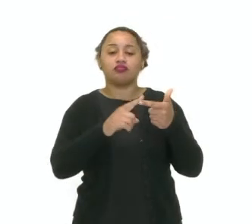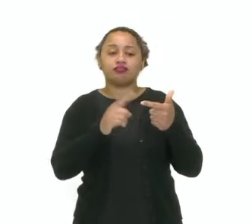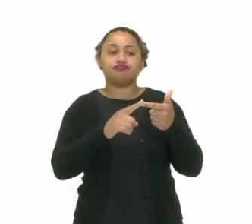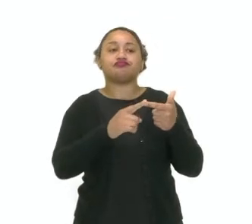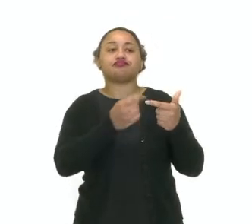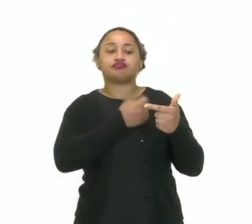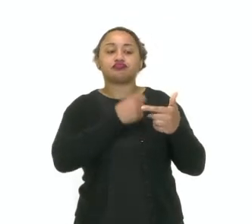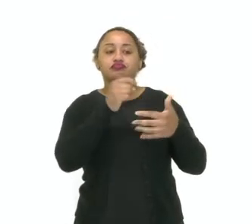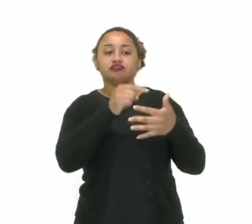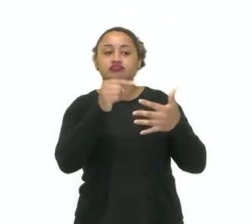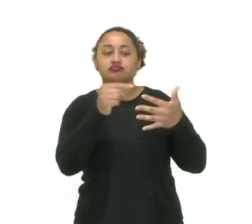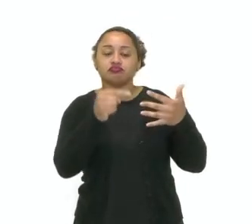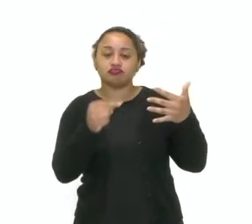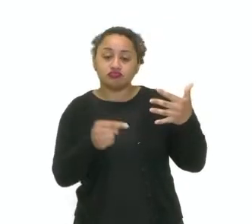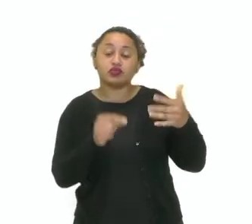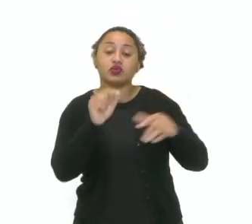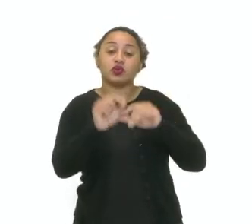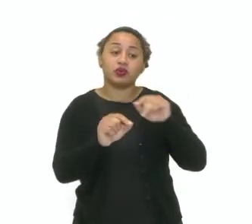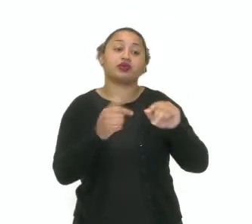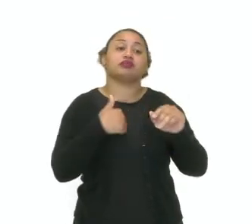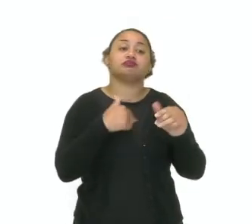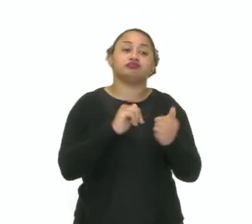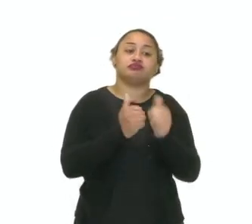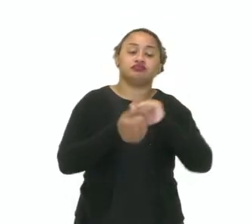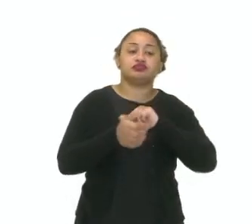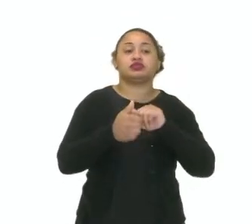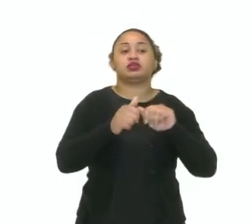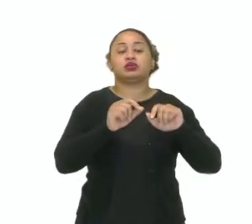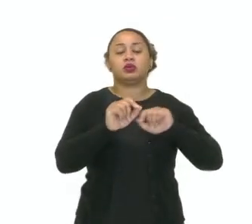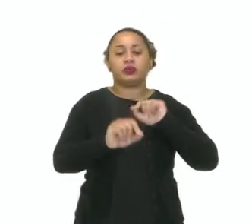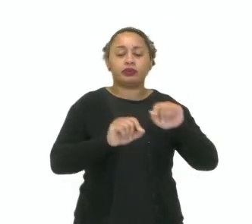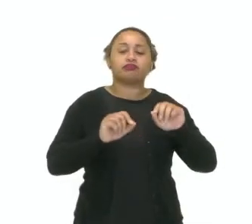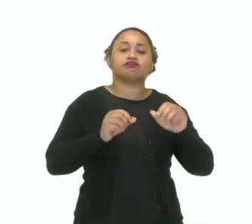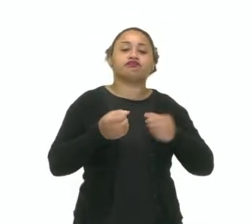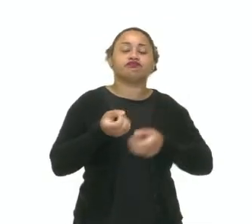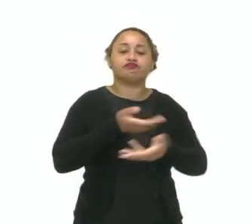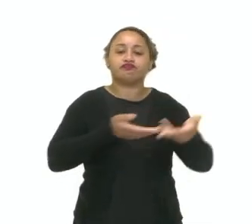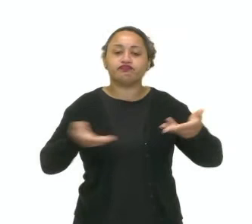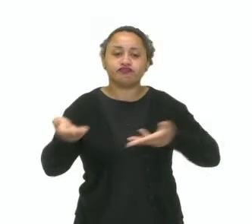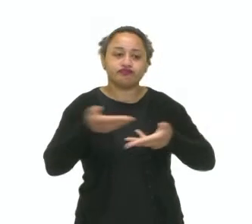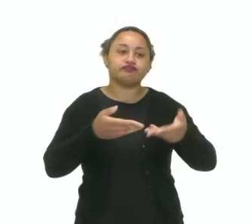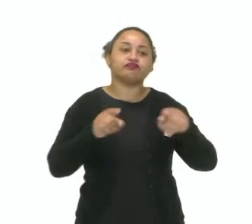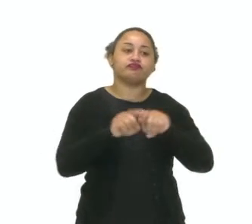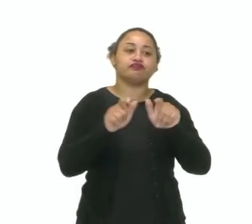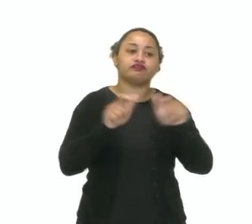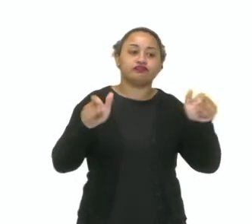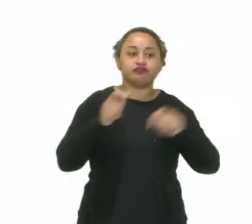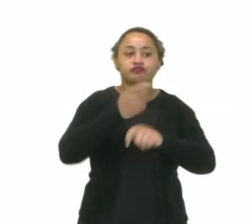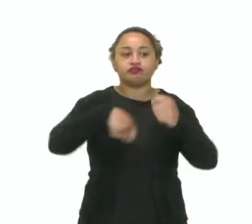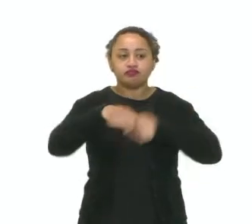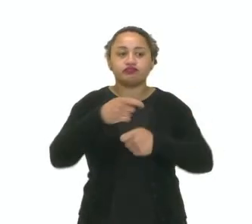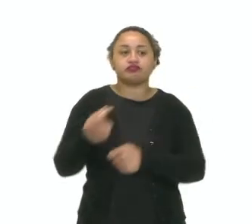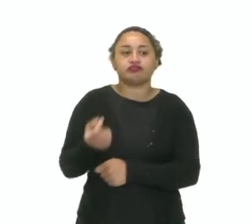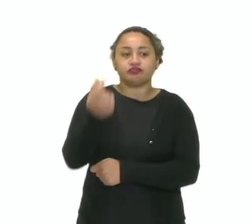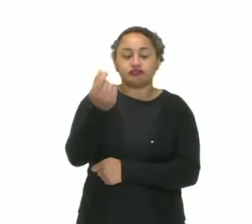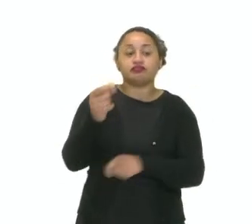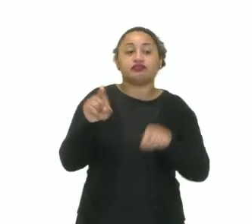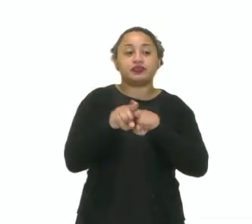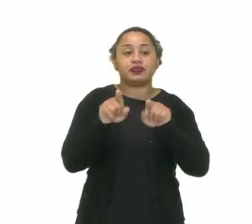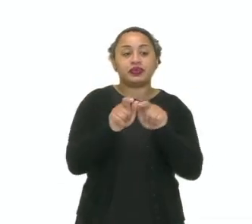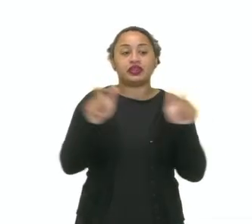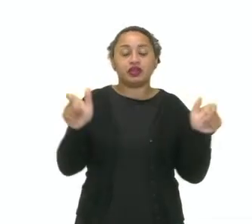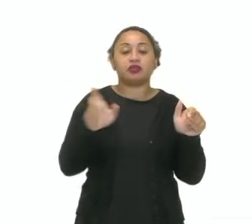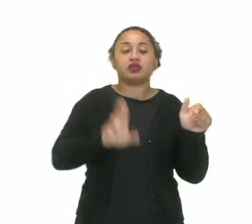enumeração. Enumeração é a adequação da logística, o aumento de transações financeiras e o crescimento do uso